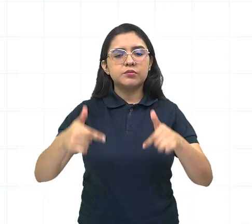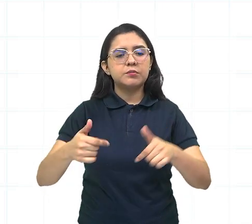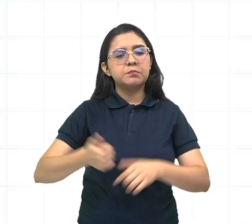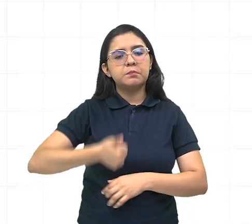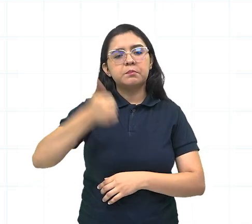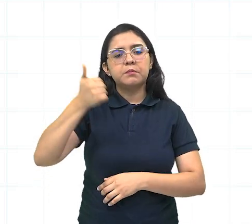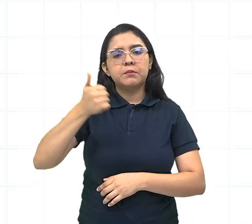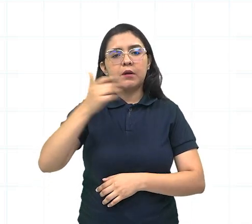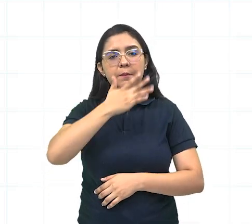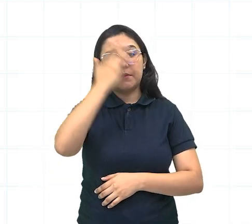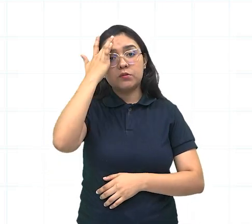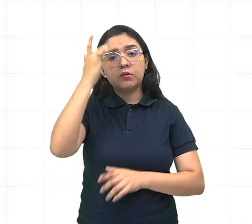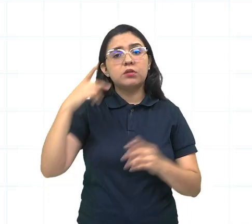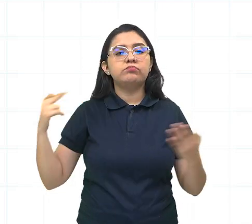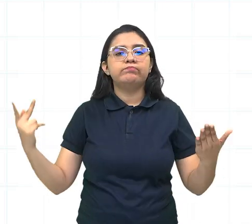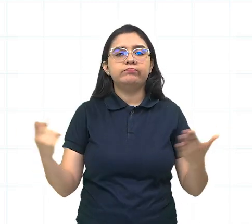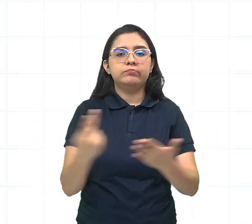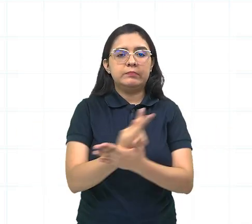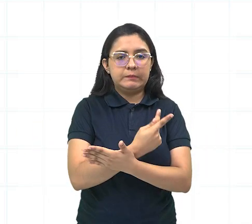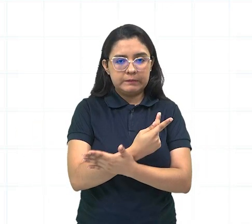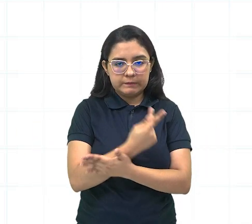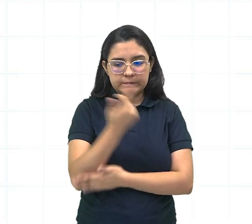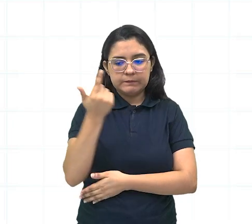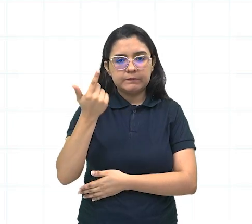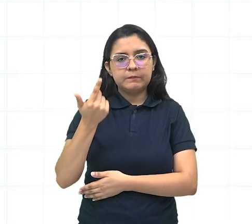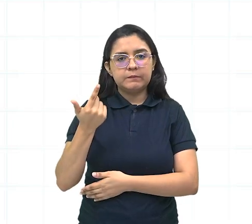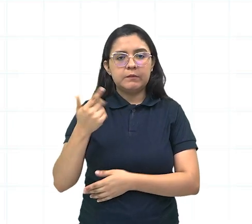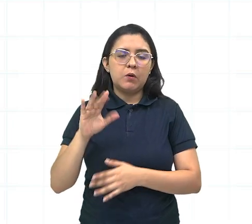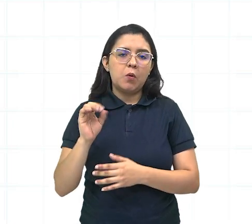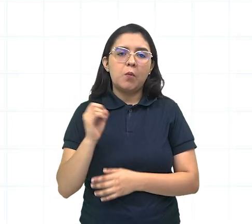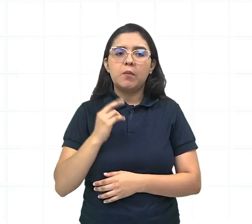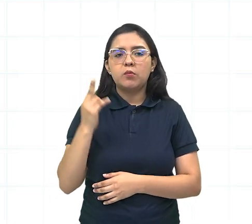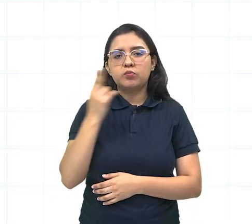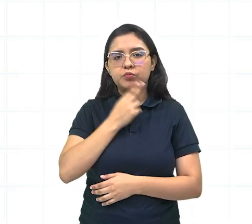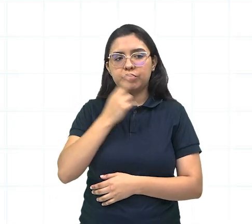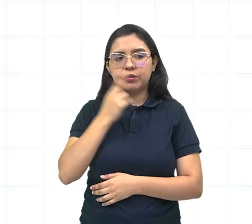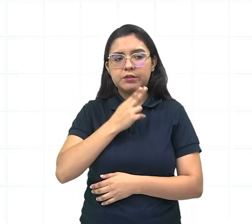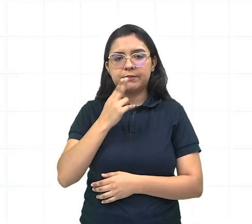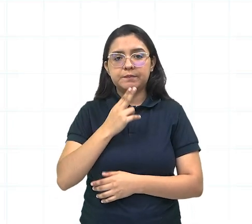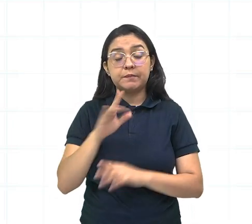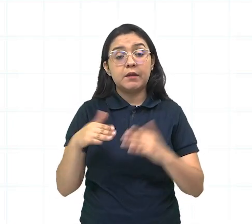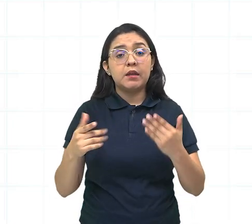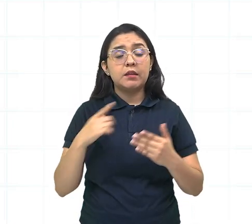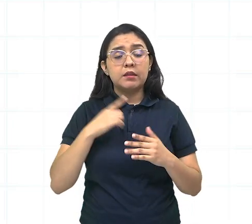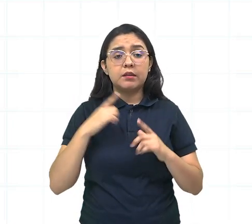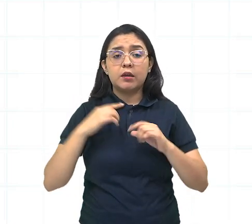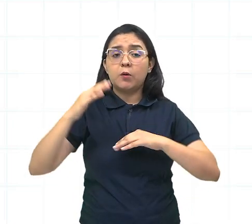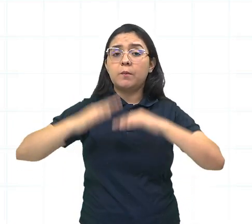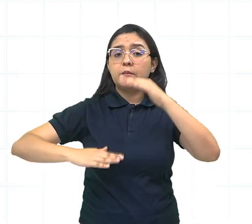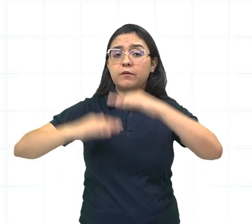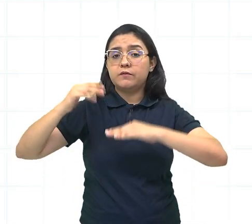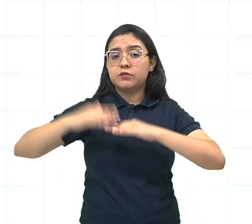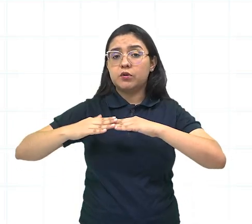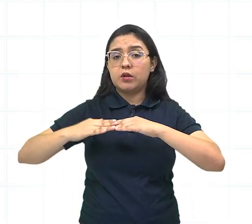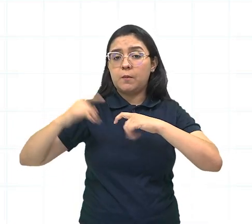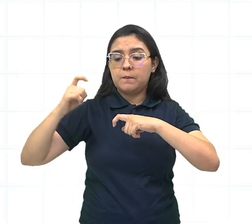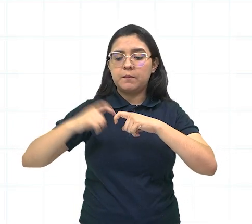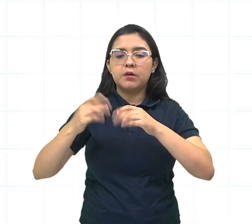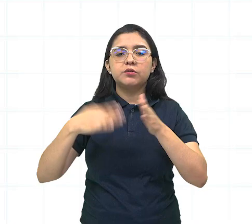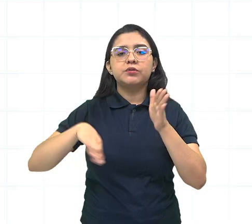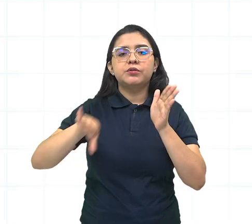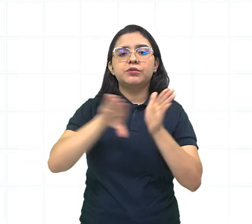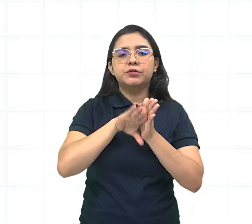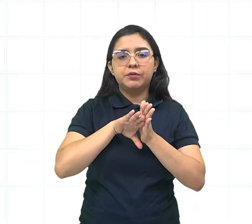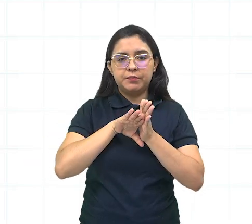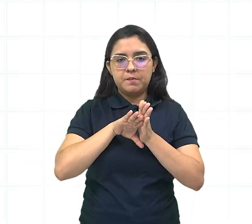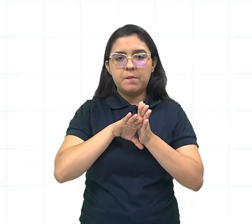a uma pessoa que sofreu um acidente ou uma emergência médica, até que uma assistência profissional possa ser